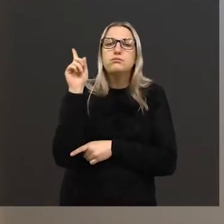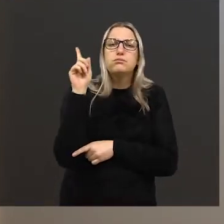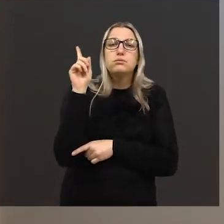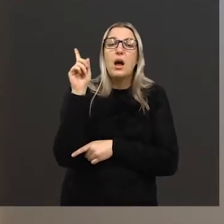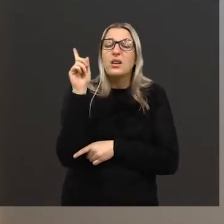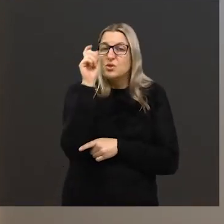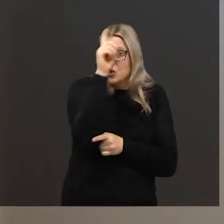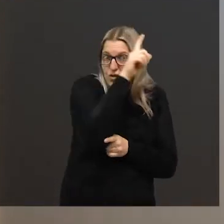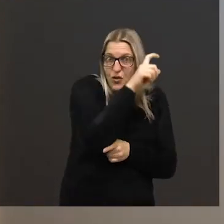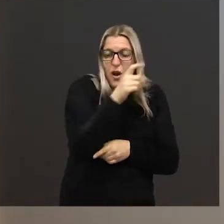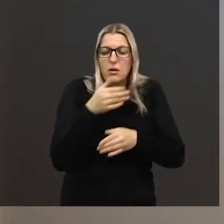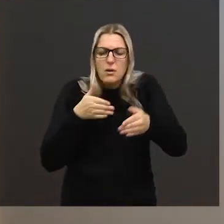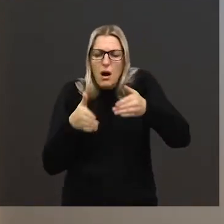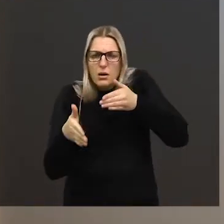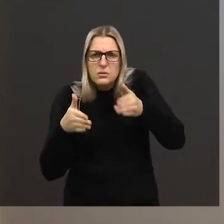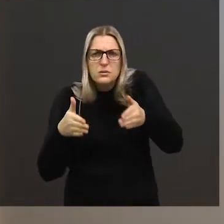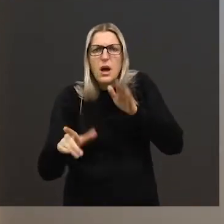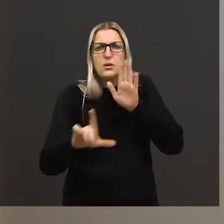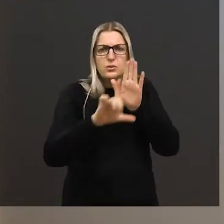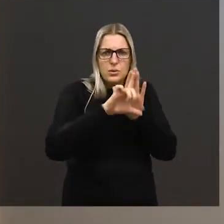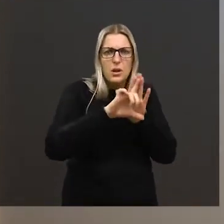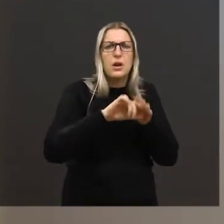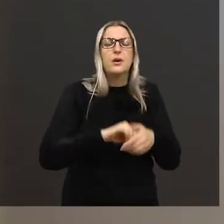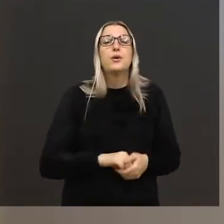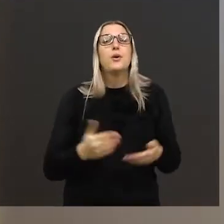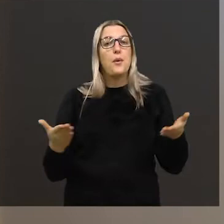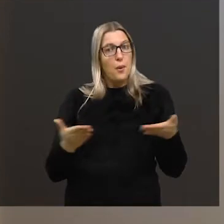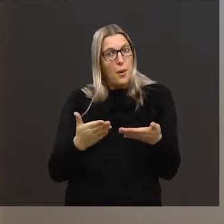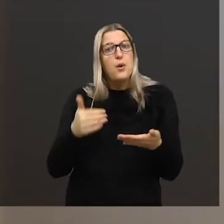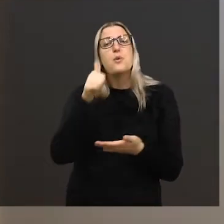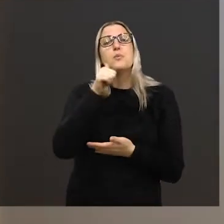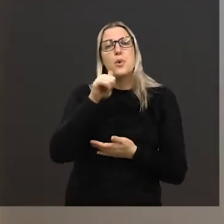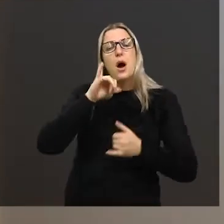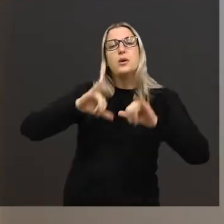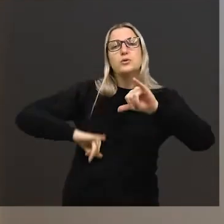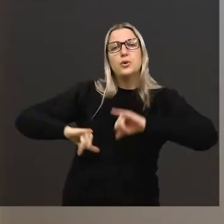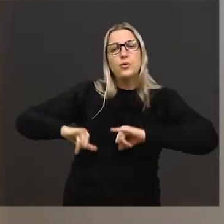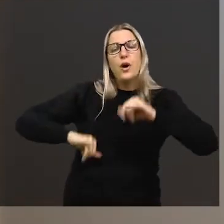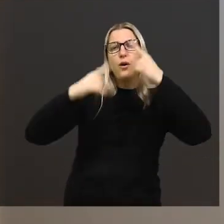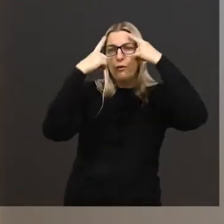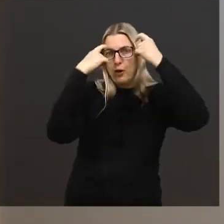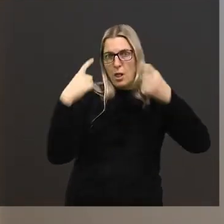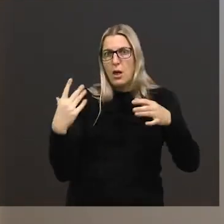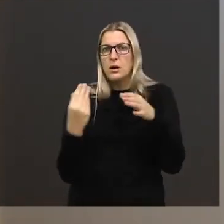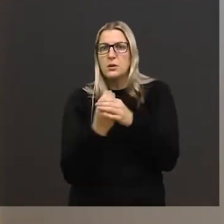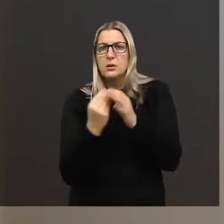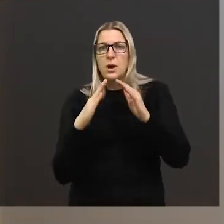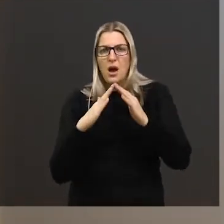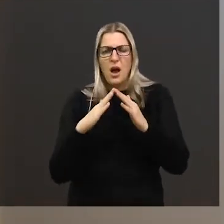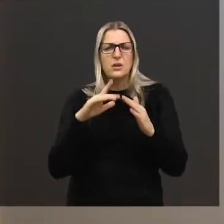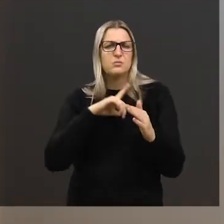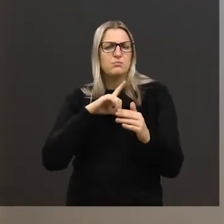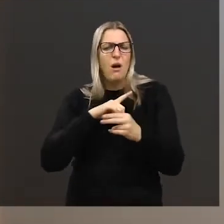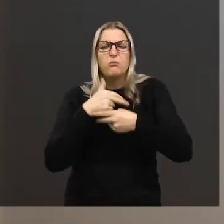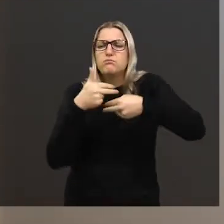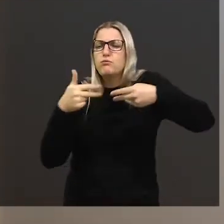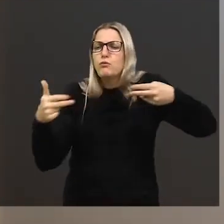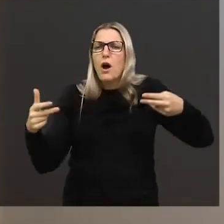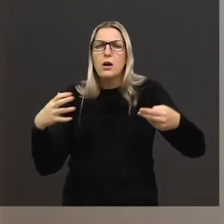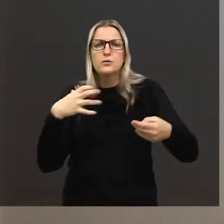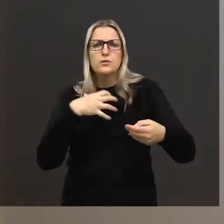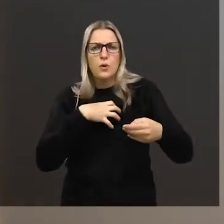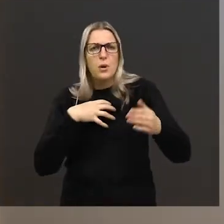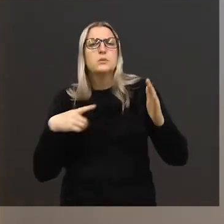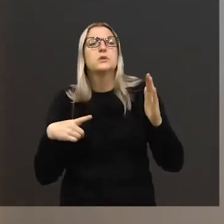como existem hoje, né? Hoje, sem sombra de dúvida, uma mulher que está sofrendo violência doméstica, ela tem um rol